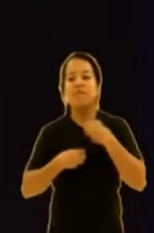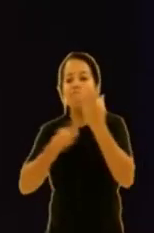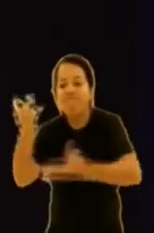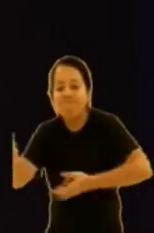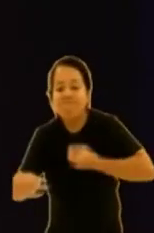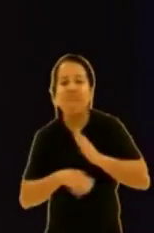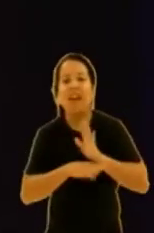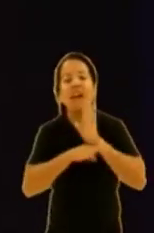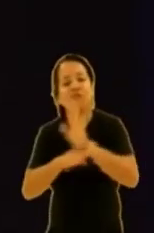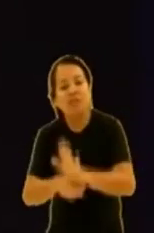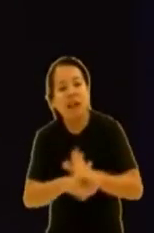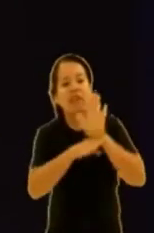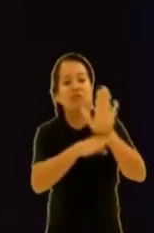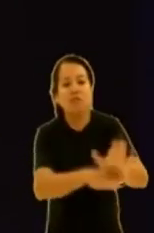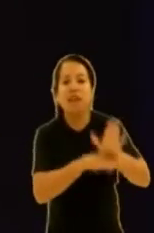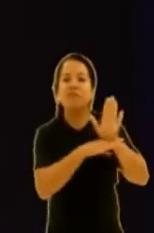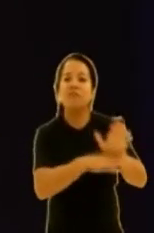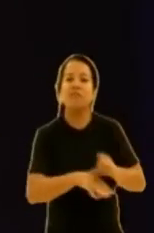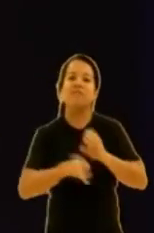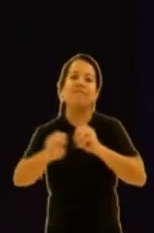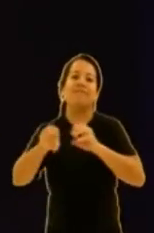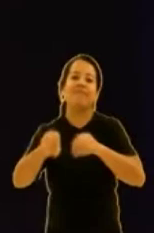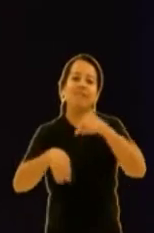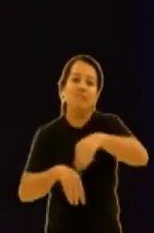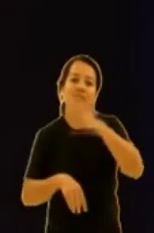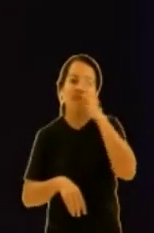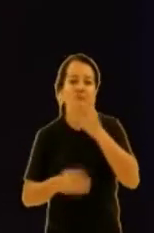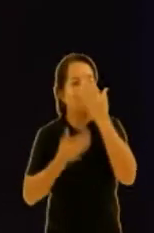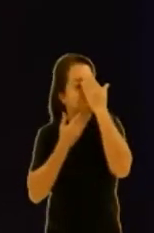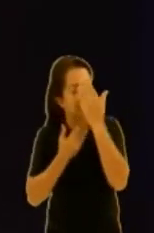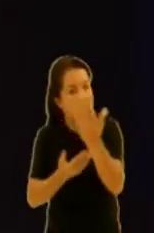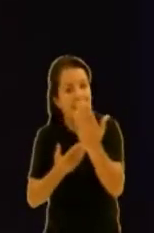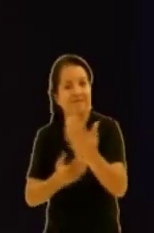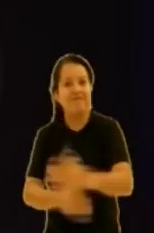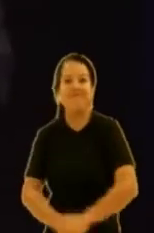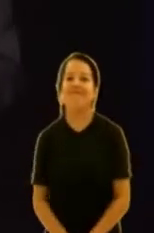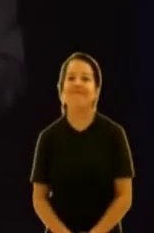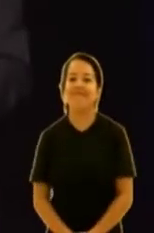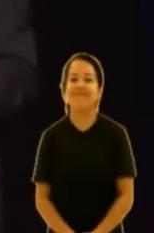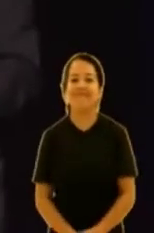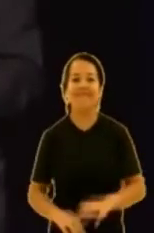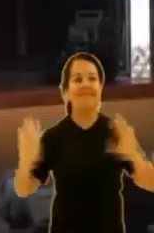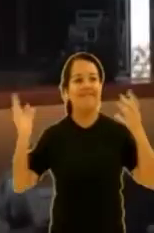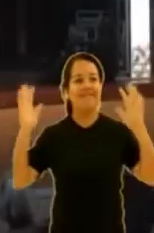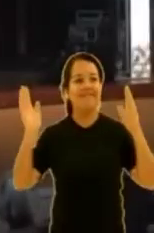uma causa maior, que é servir a educação brasileira. Obrigado.